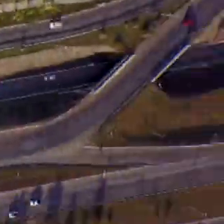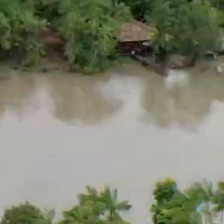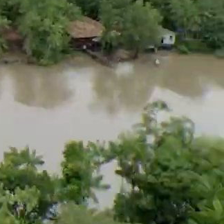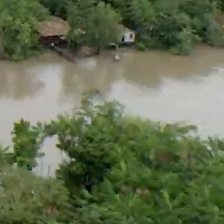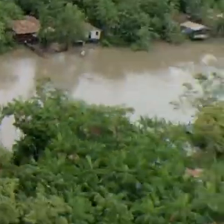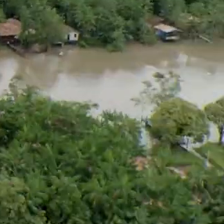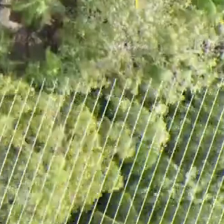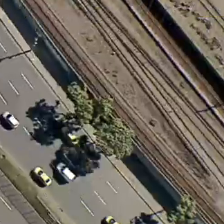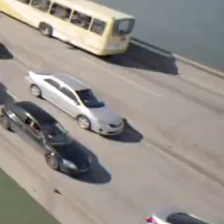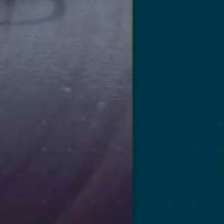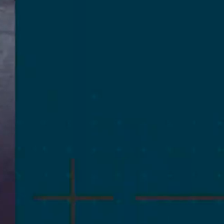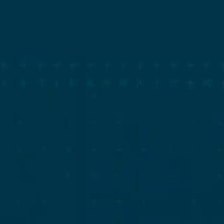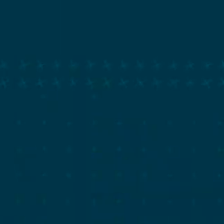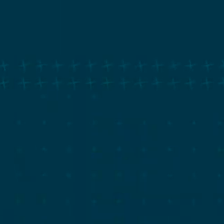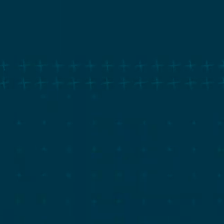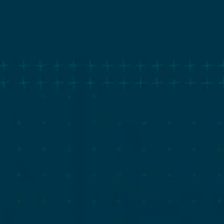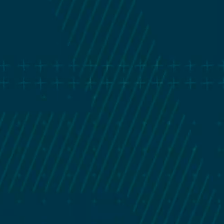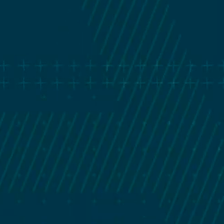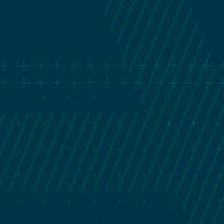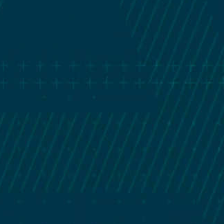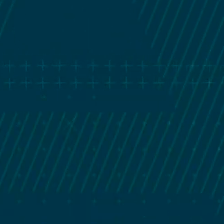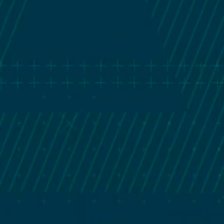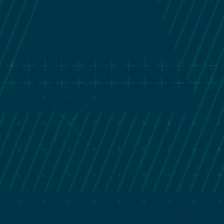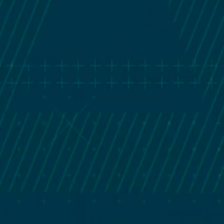E aí